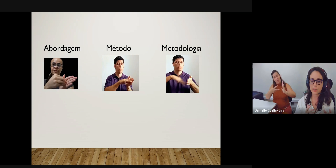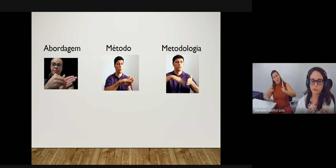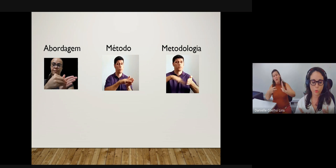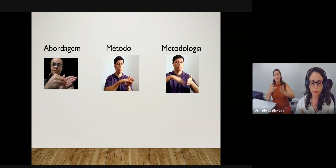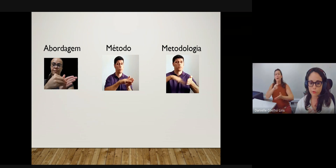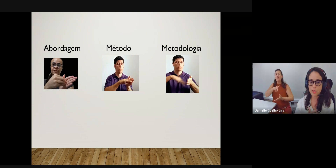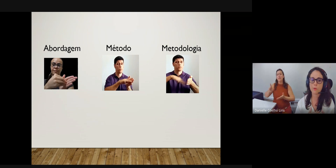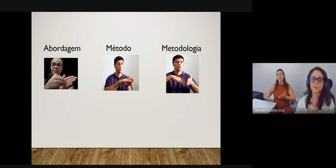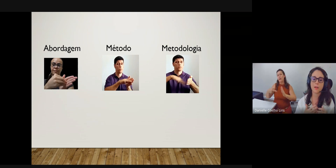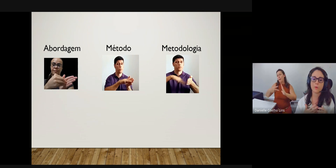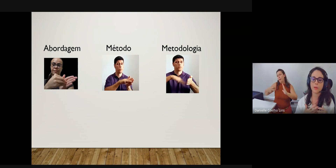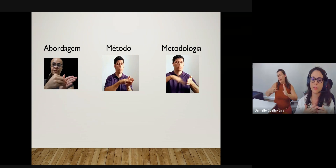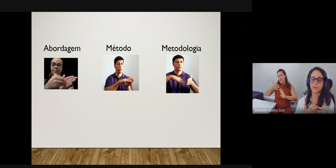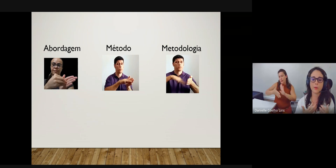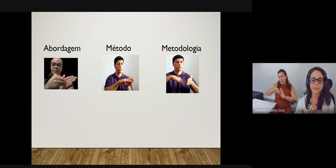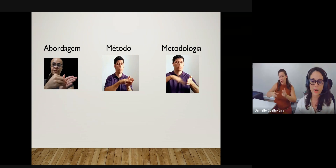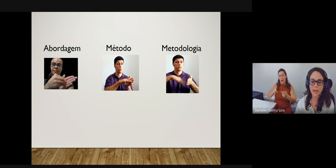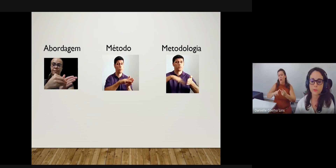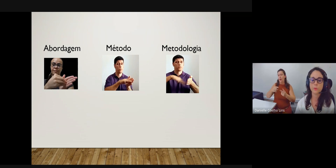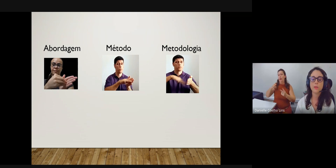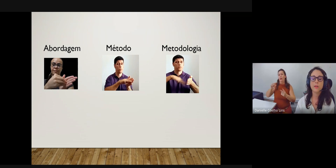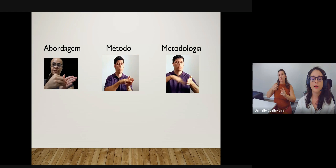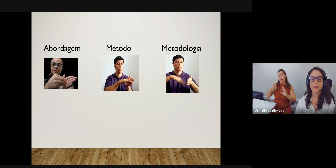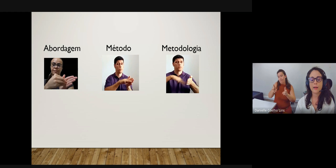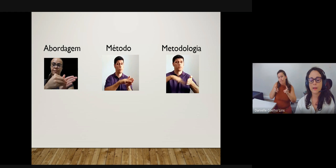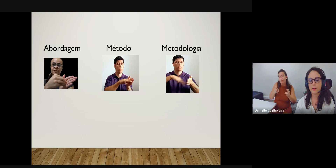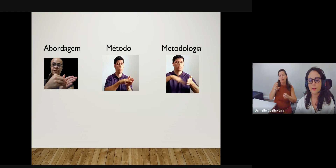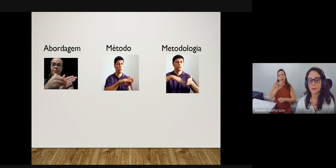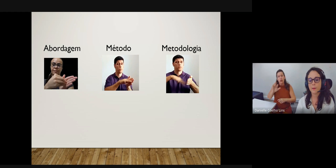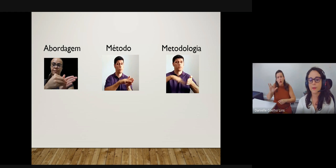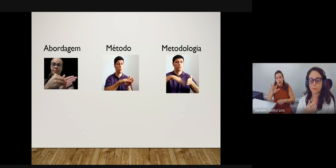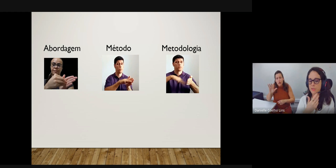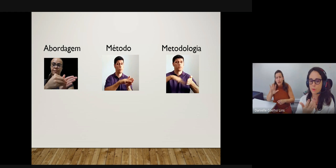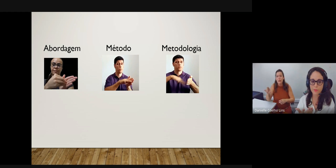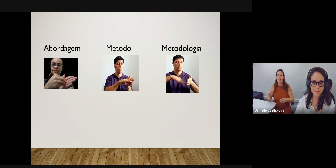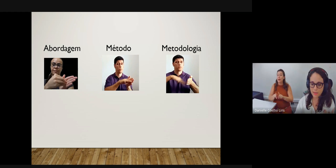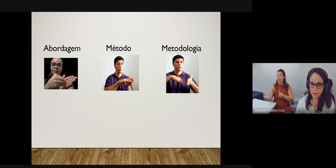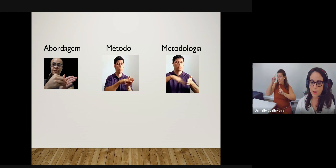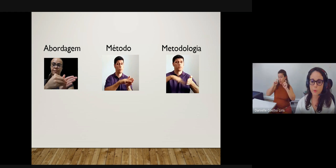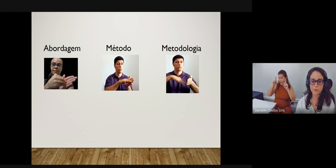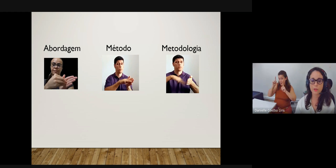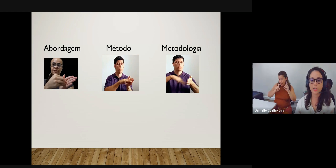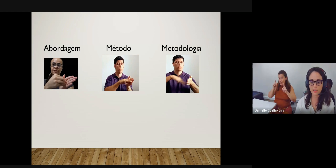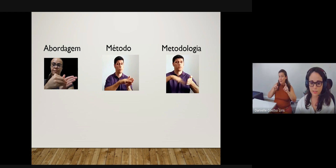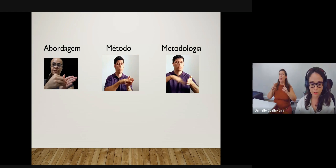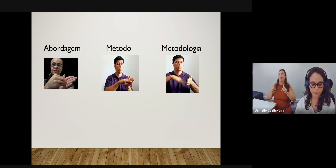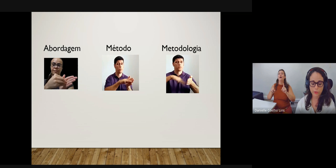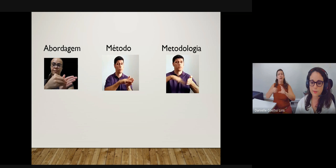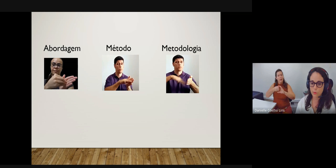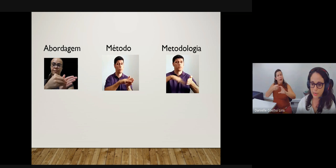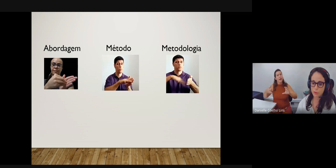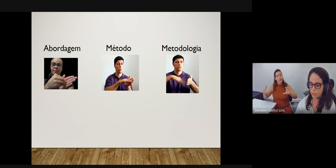a datilologia, o sinal soletrado, a expressão facial, enfim, as